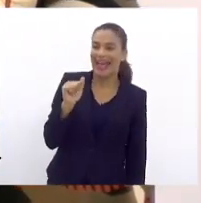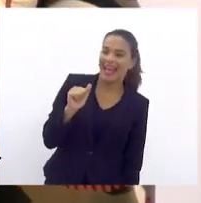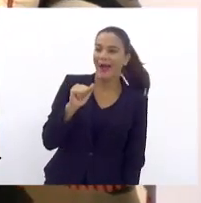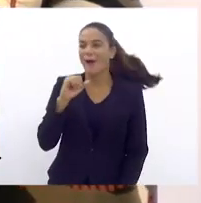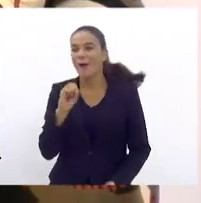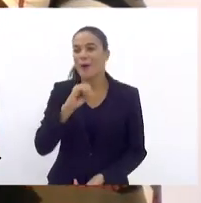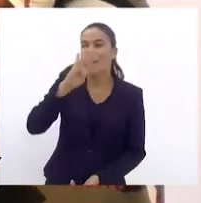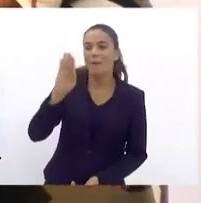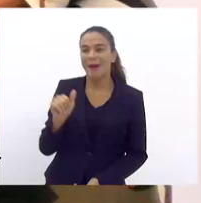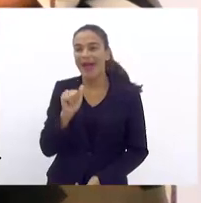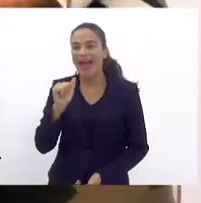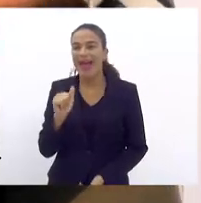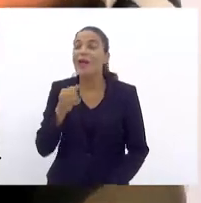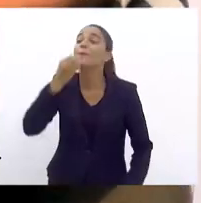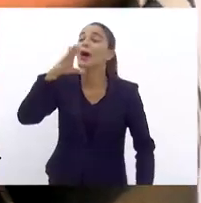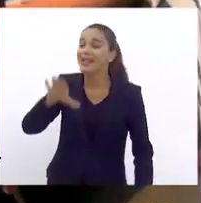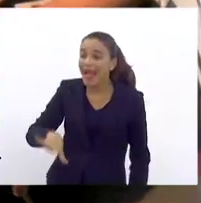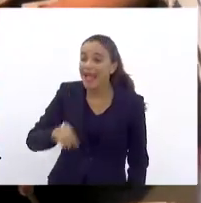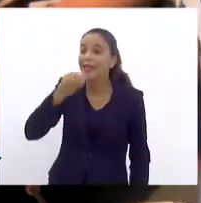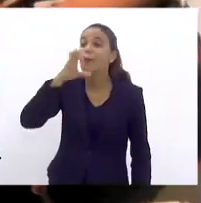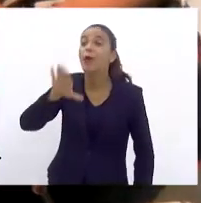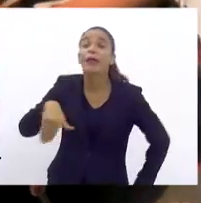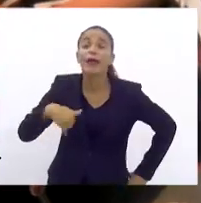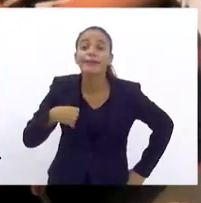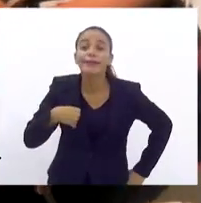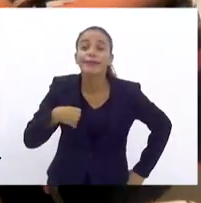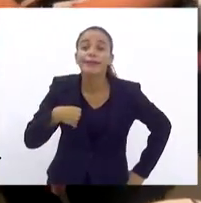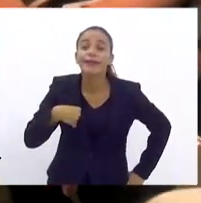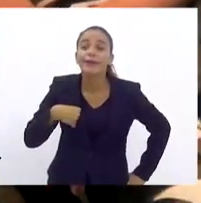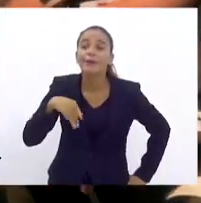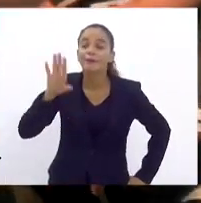Oba E aí o que precisar estamos disponíveis